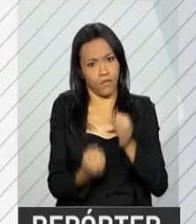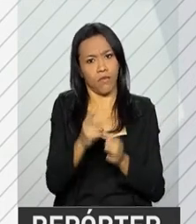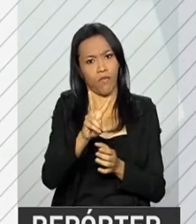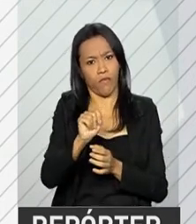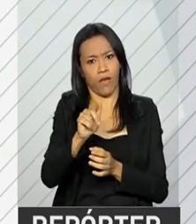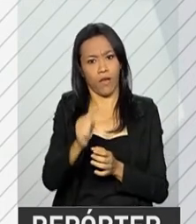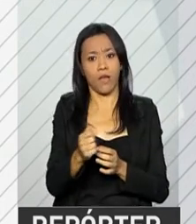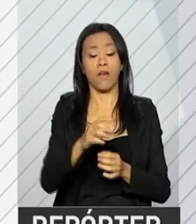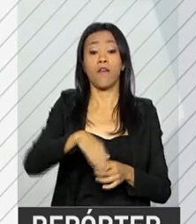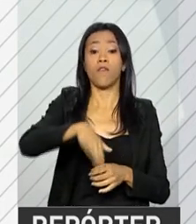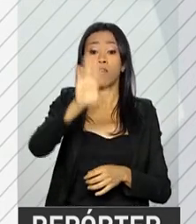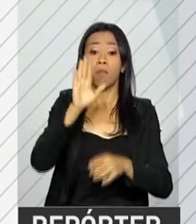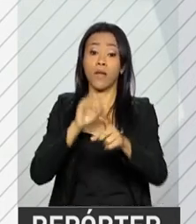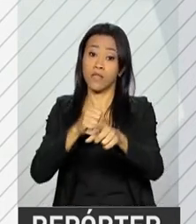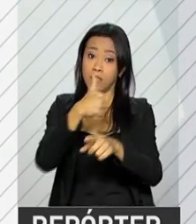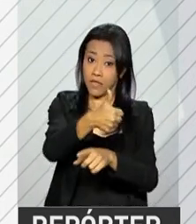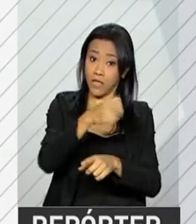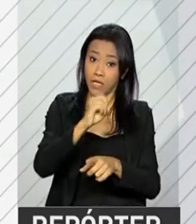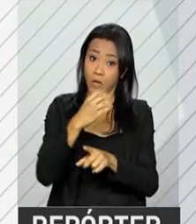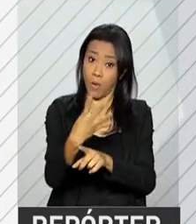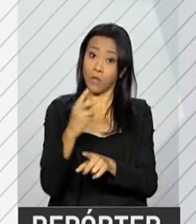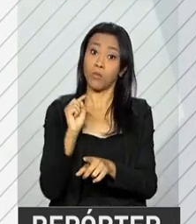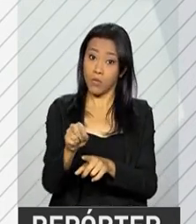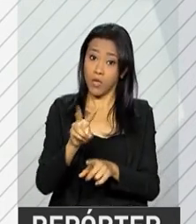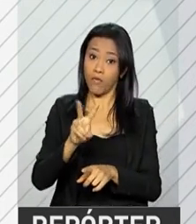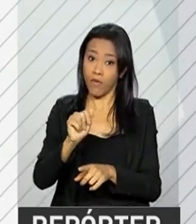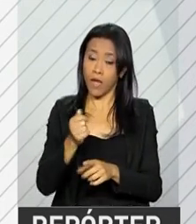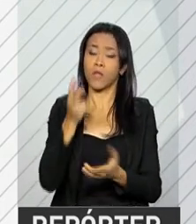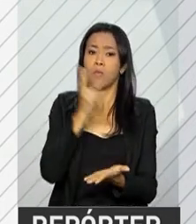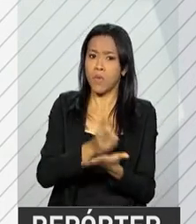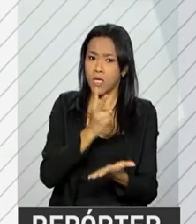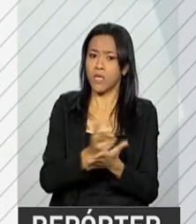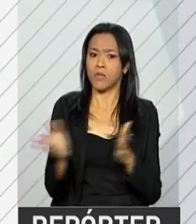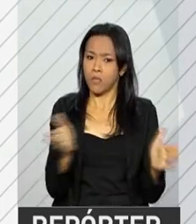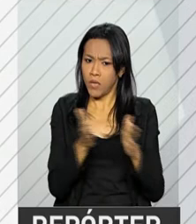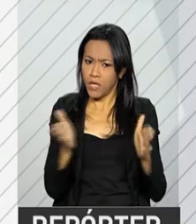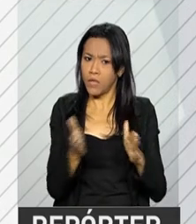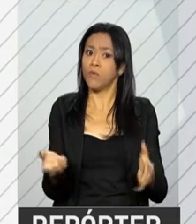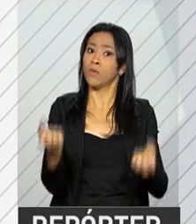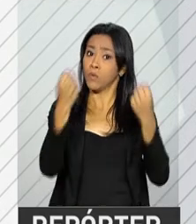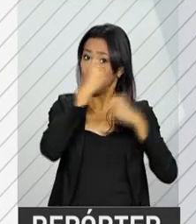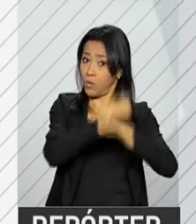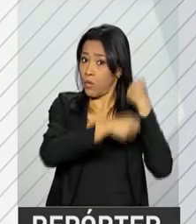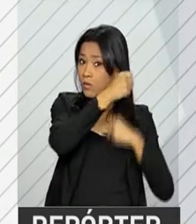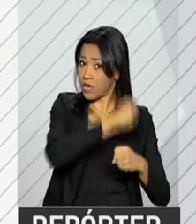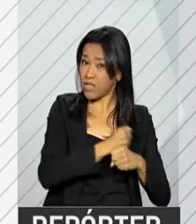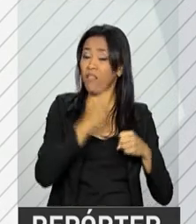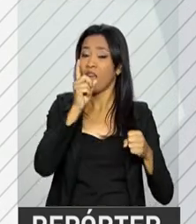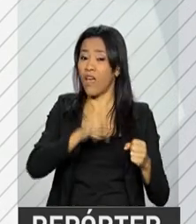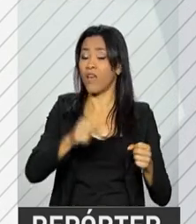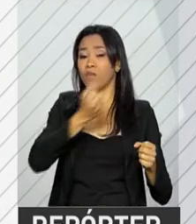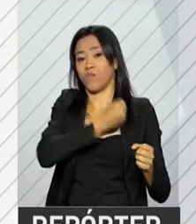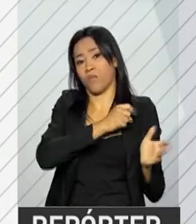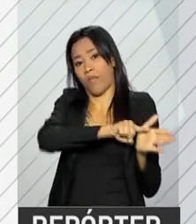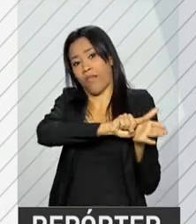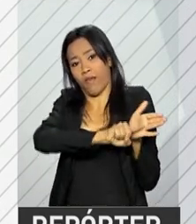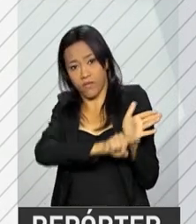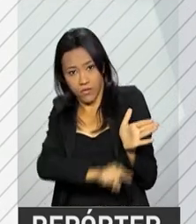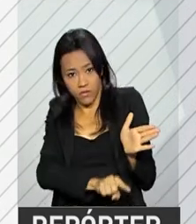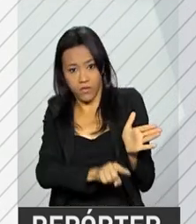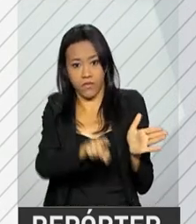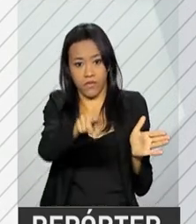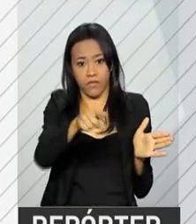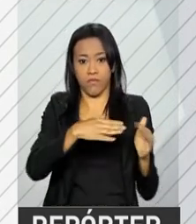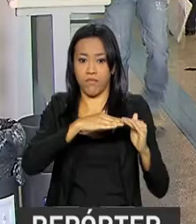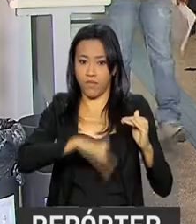104 mil novas vagas. No mesmo período do ano passado, o número era negativo em mais de 623